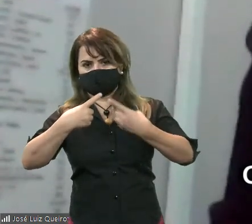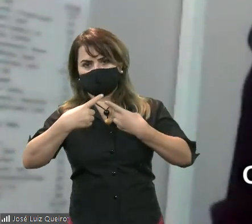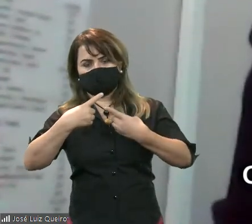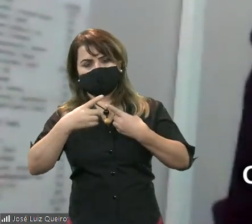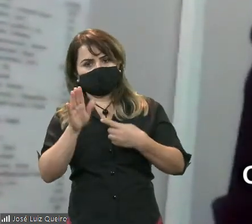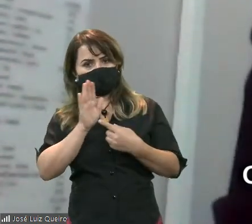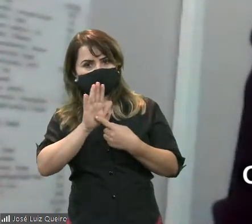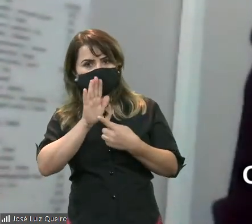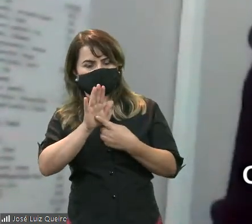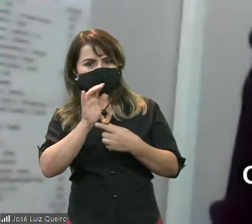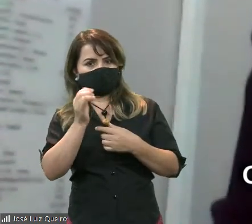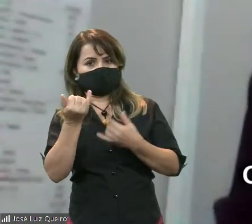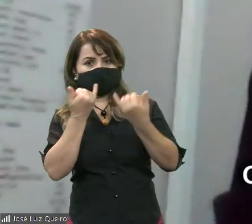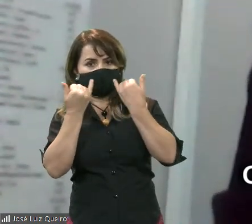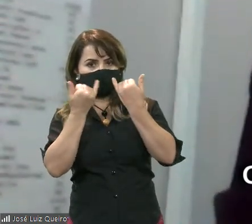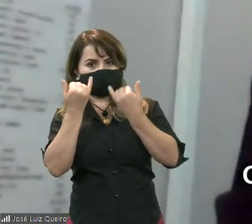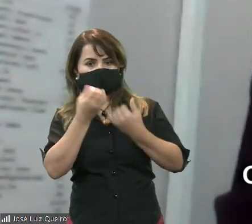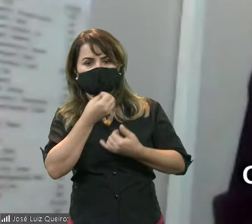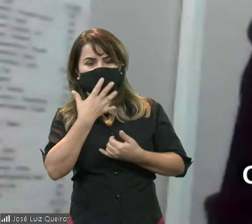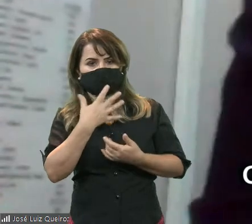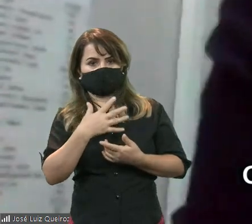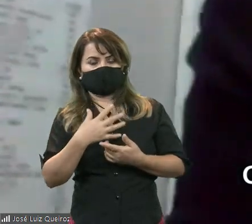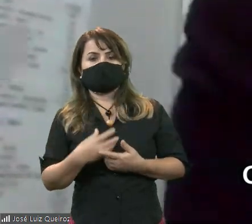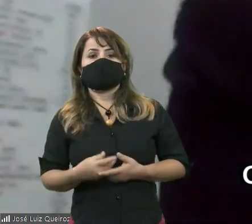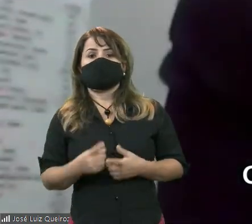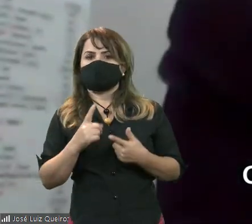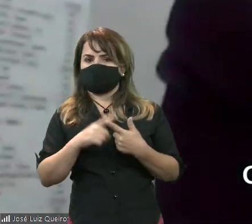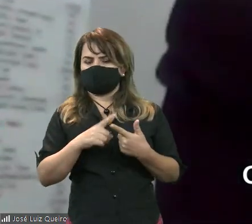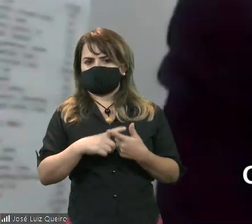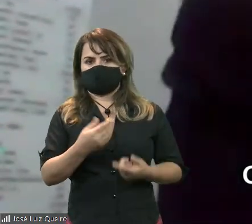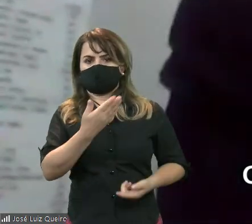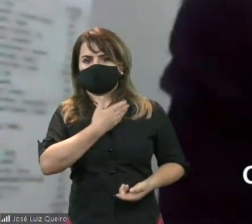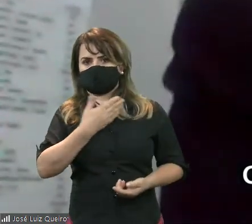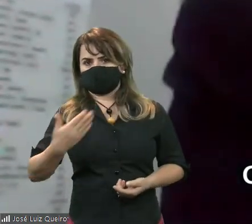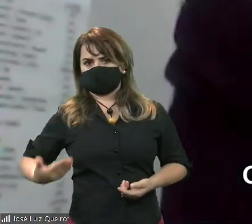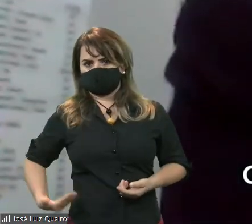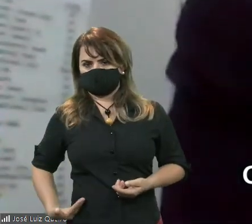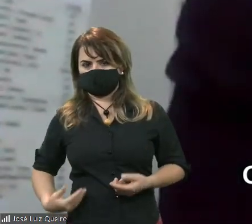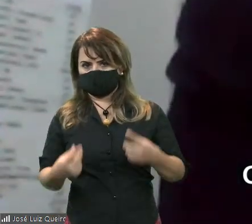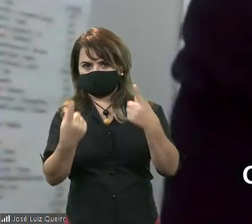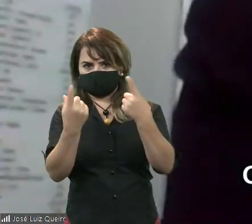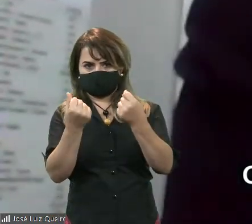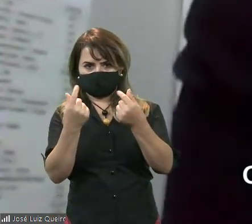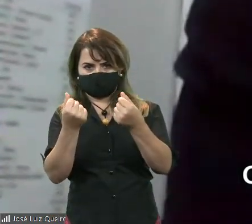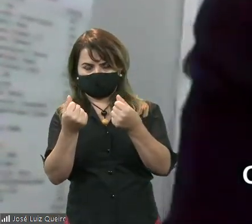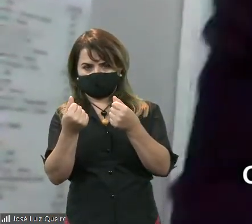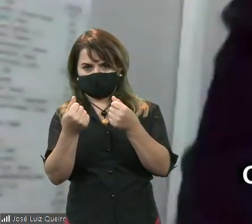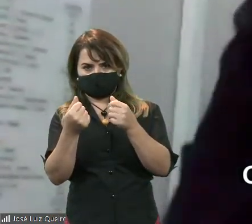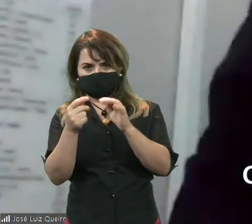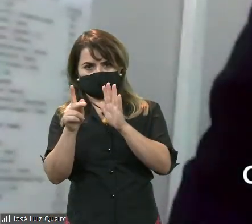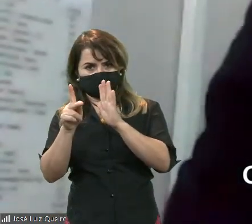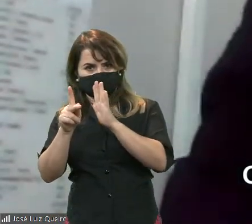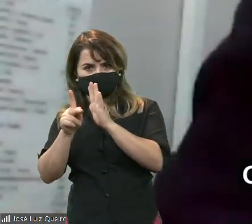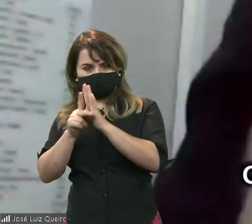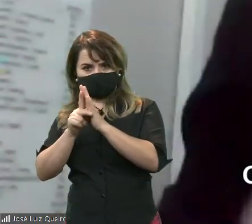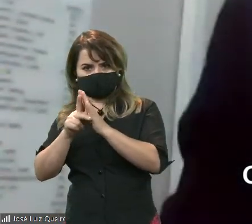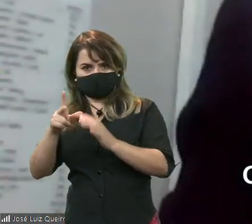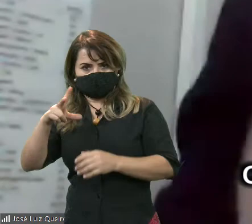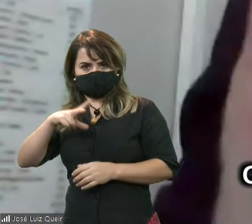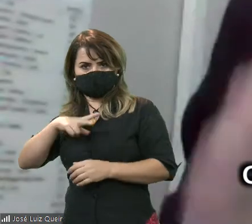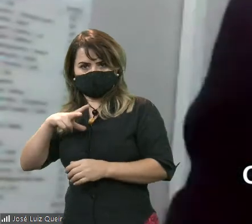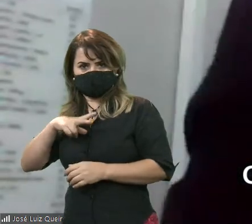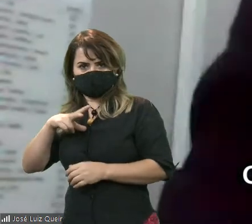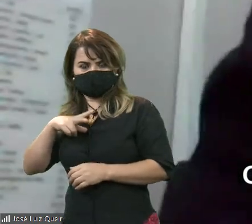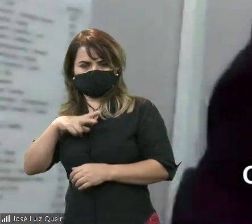atrás dessas informações, até porque é dinheiro público se passando por uma associação privada, particular, que, óbvio, vai defender